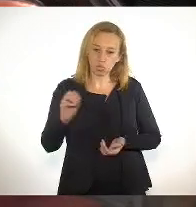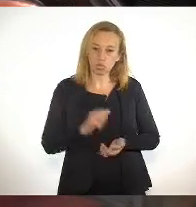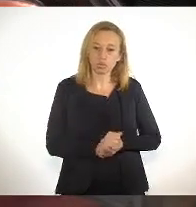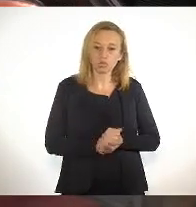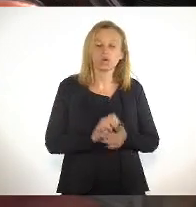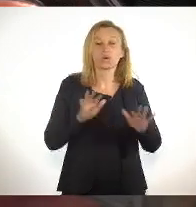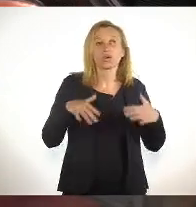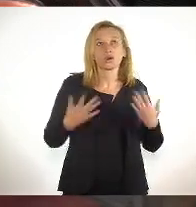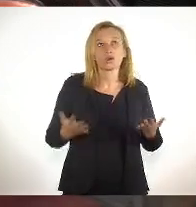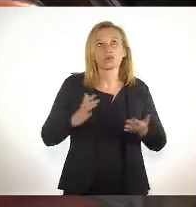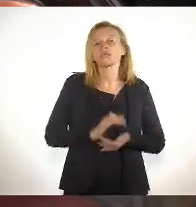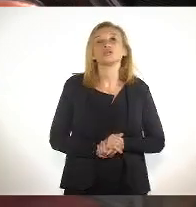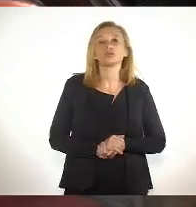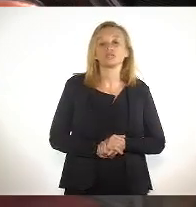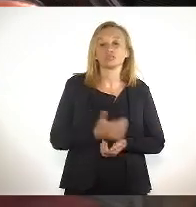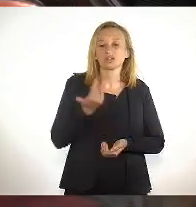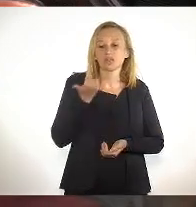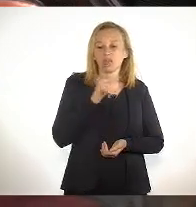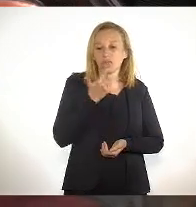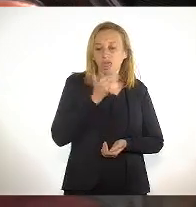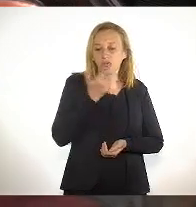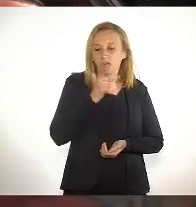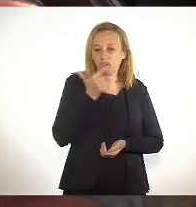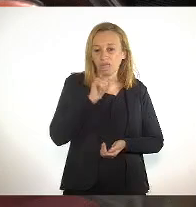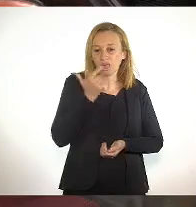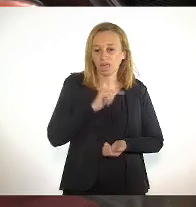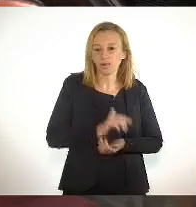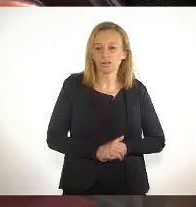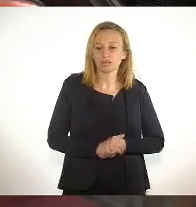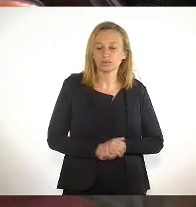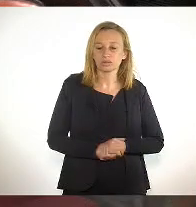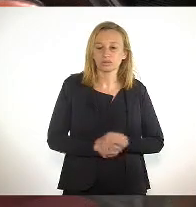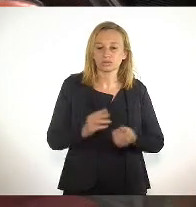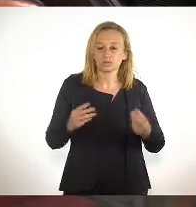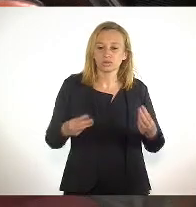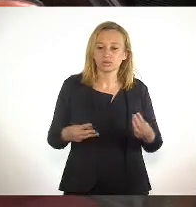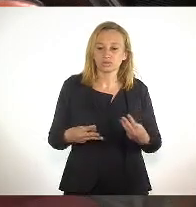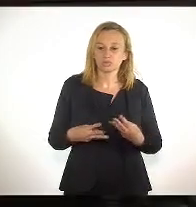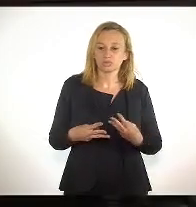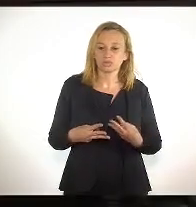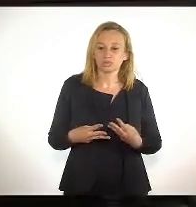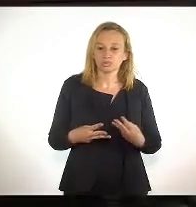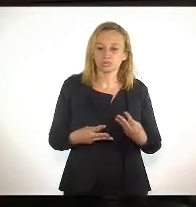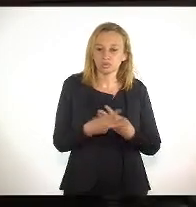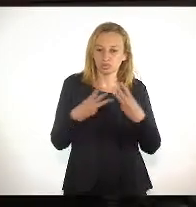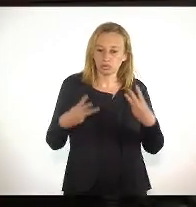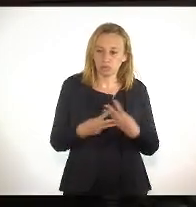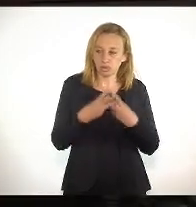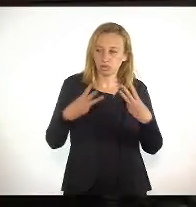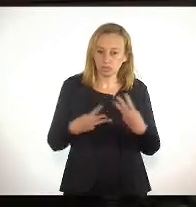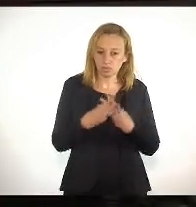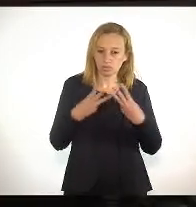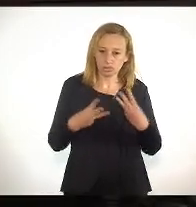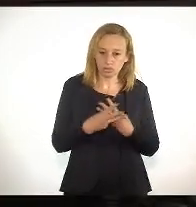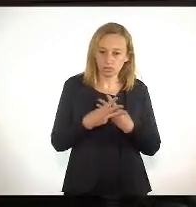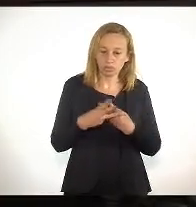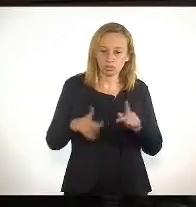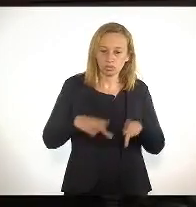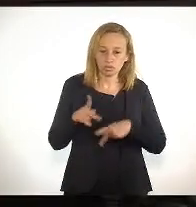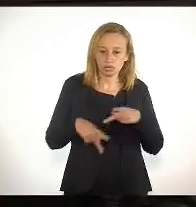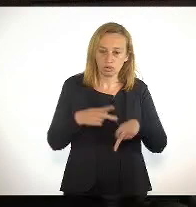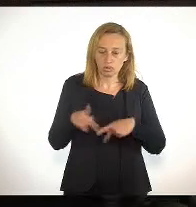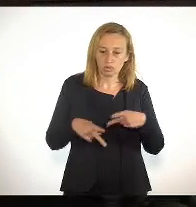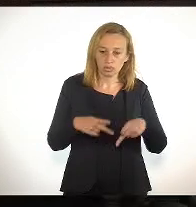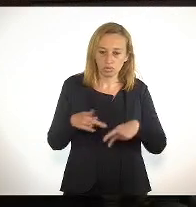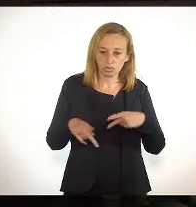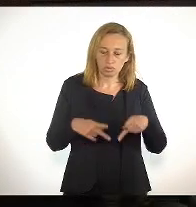quando zombou dos judeus, quando fazem o seu ritual no Muro